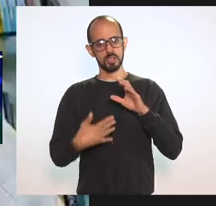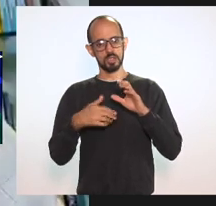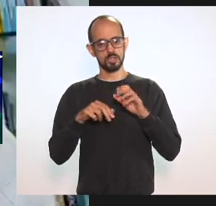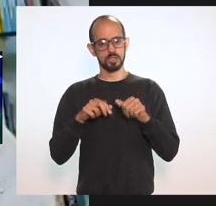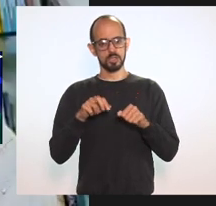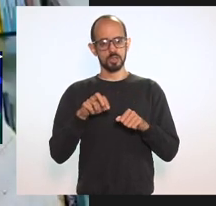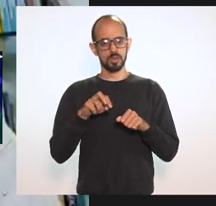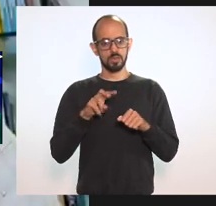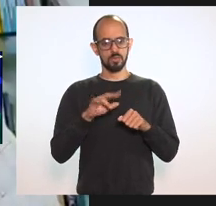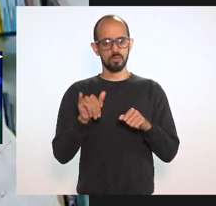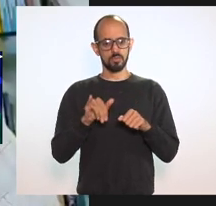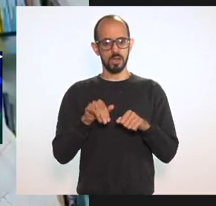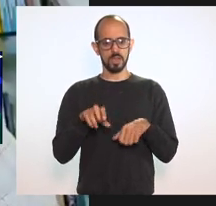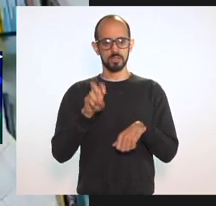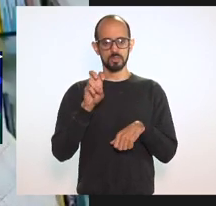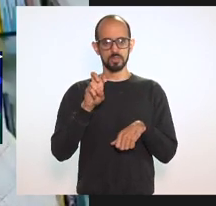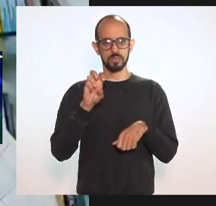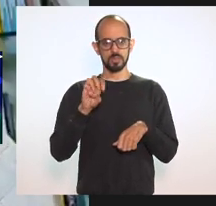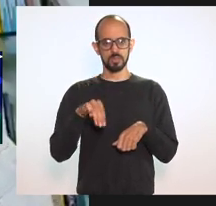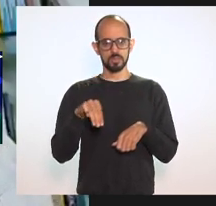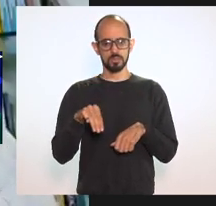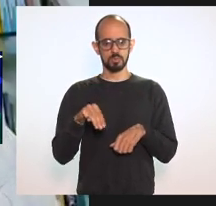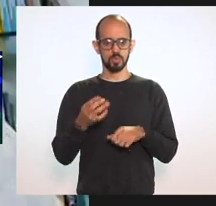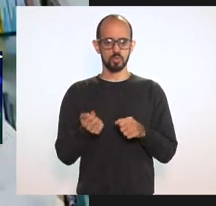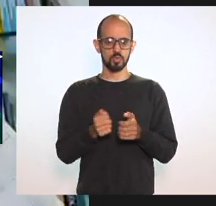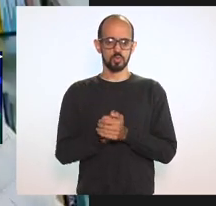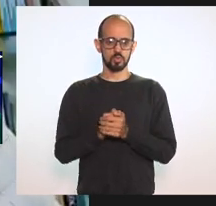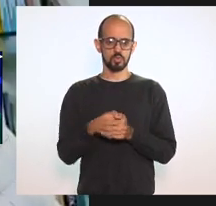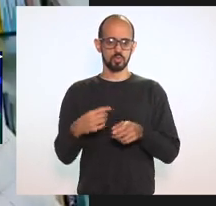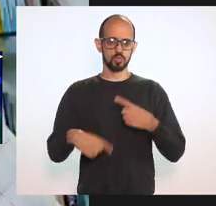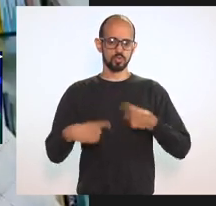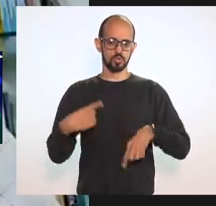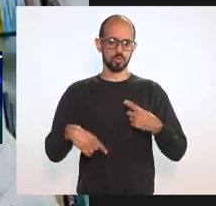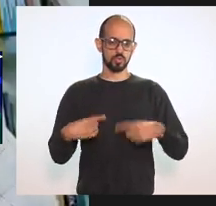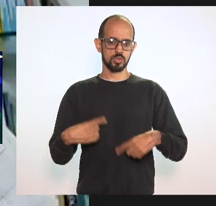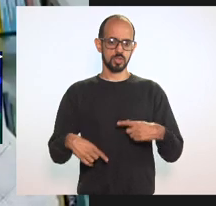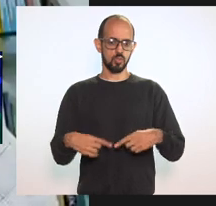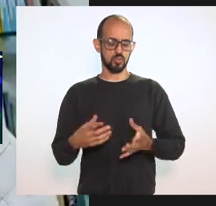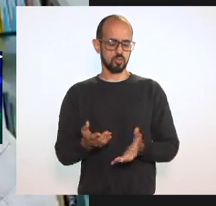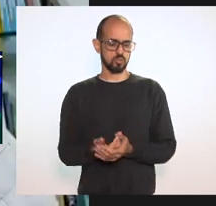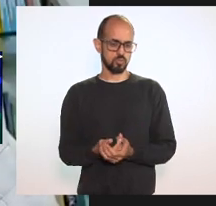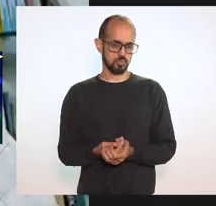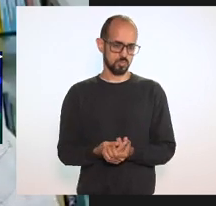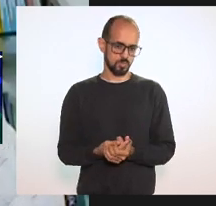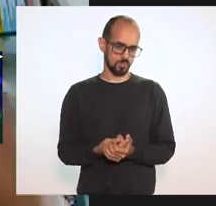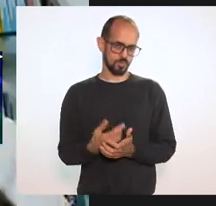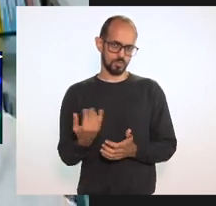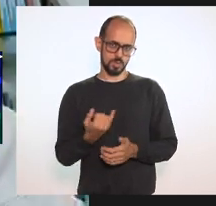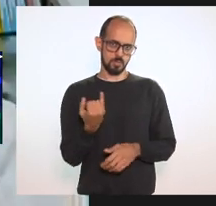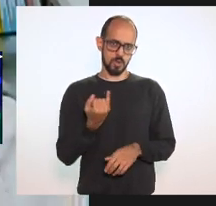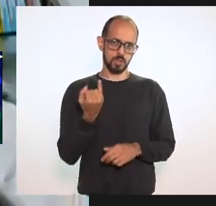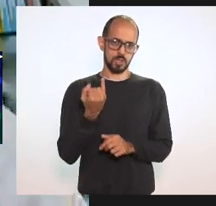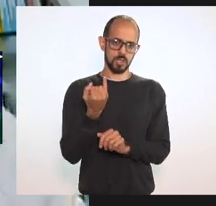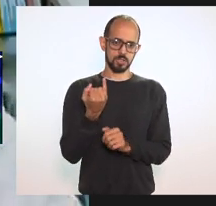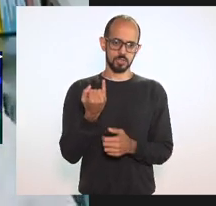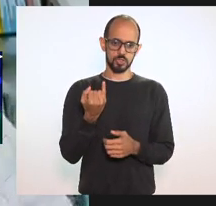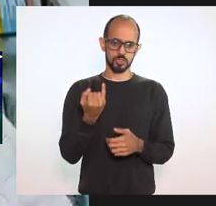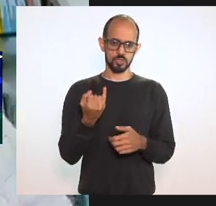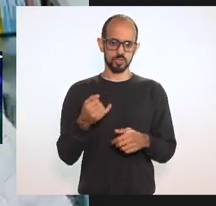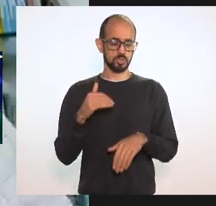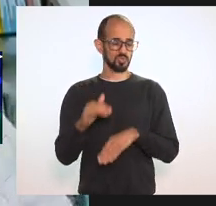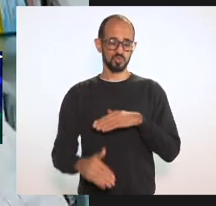aqui esses nossos cinco minutos de discussão desse debate muito importante